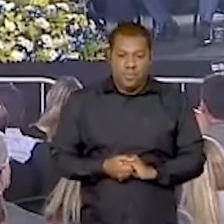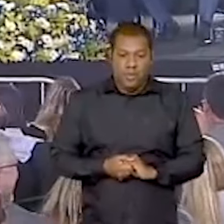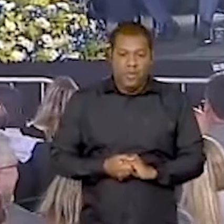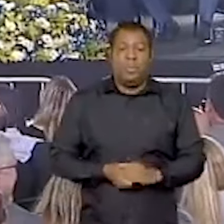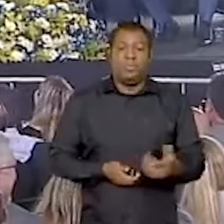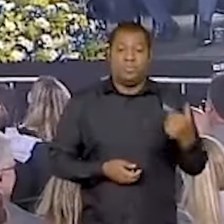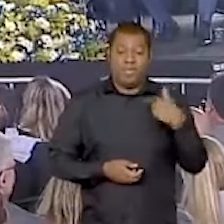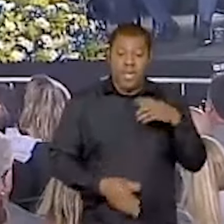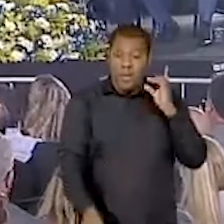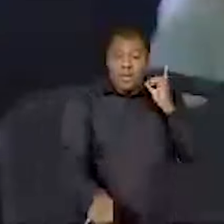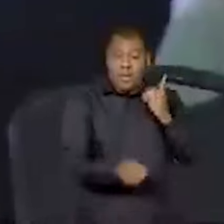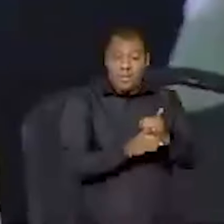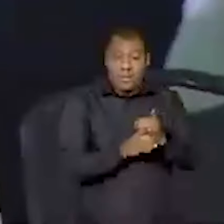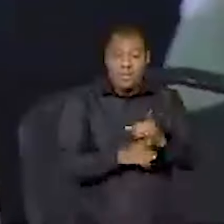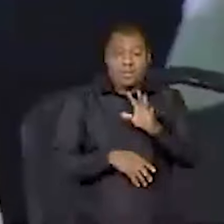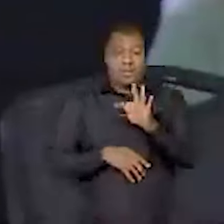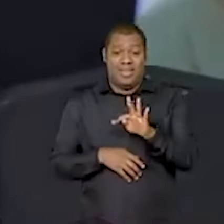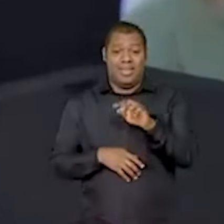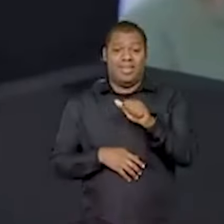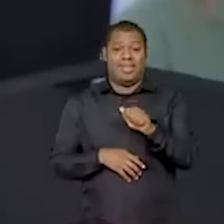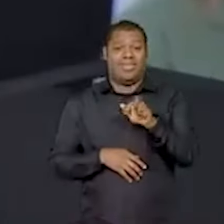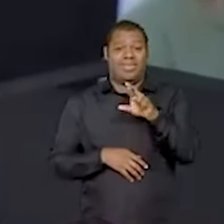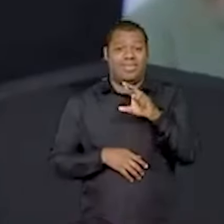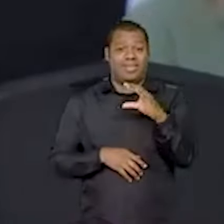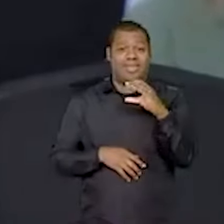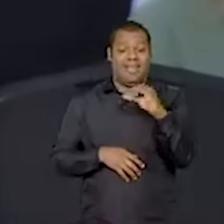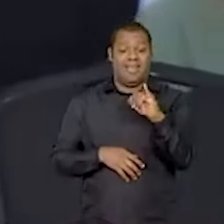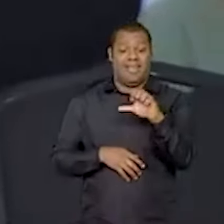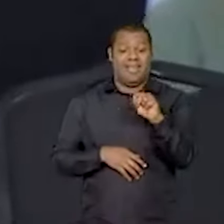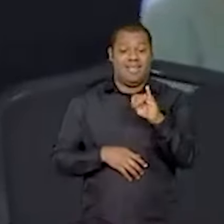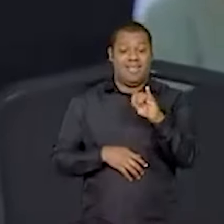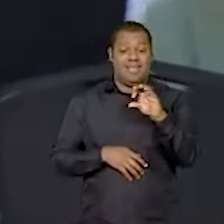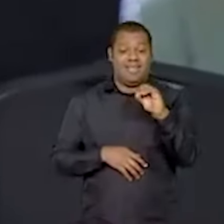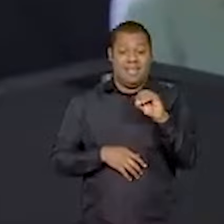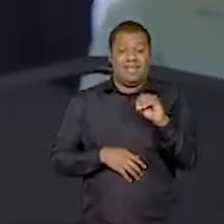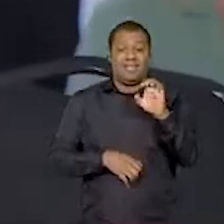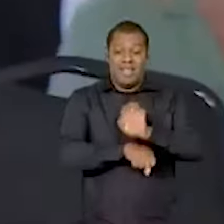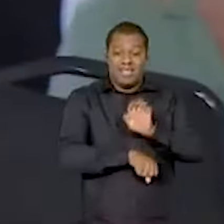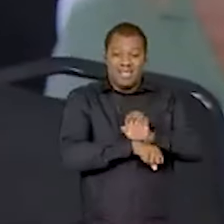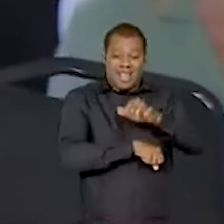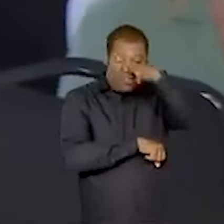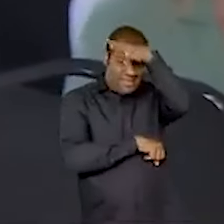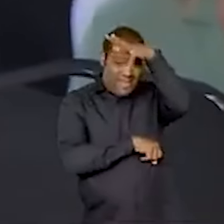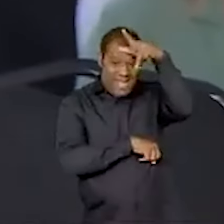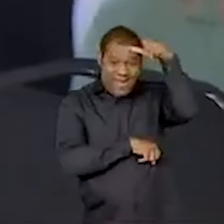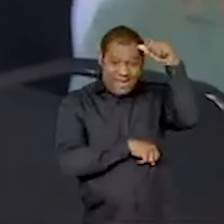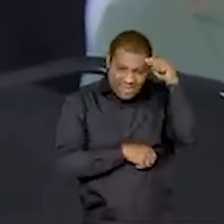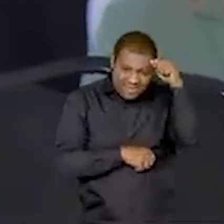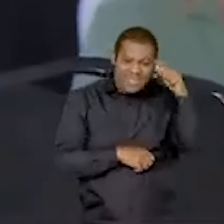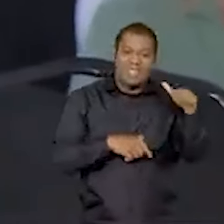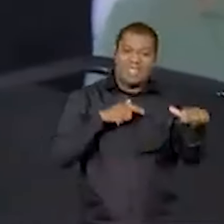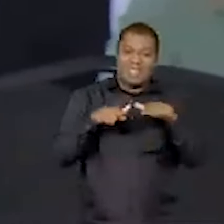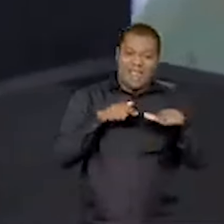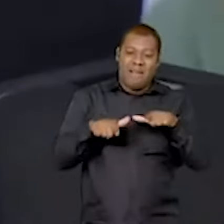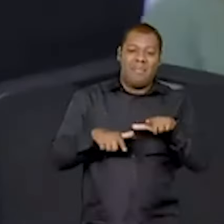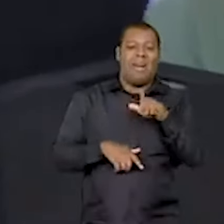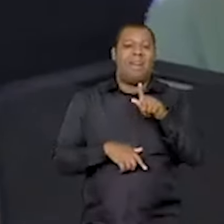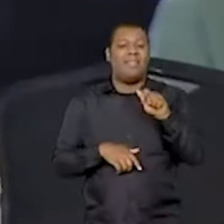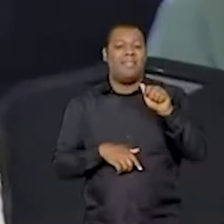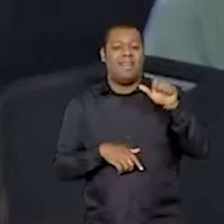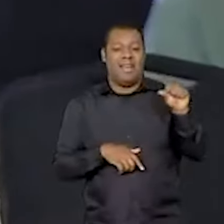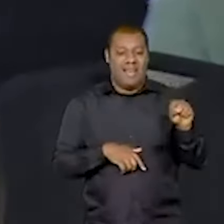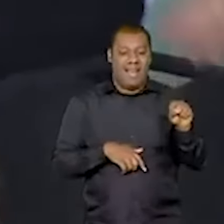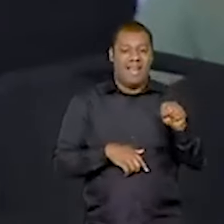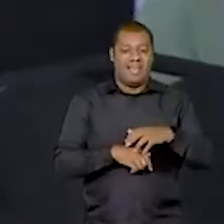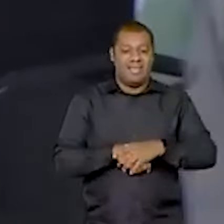Eu encontrei com o Tarcísio em Quari, no meio da Amazônia, trabalhando no gasoduto. Depois o